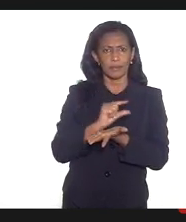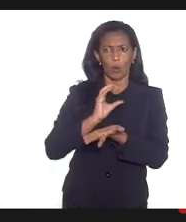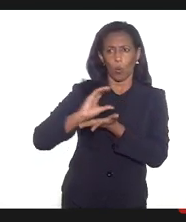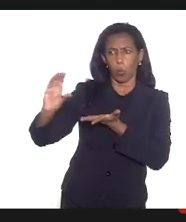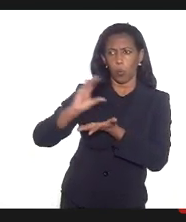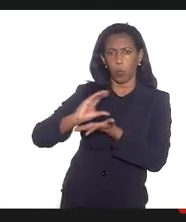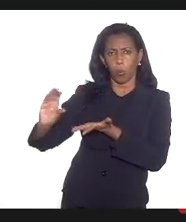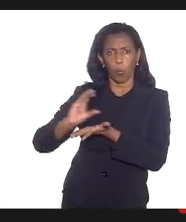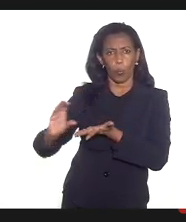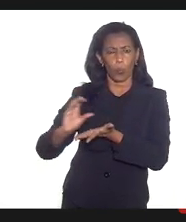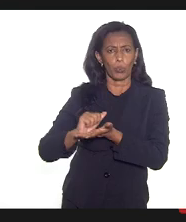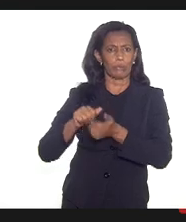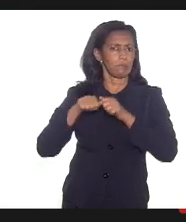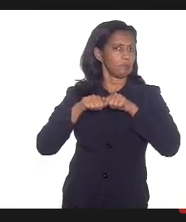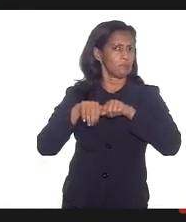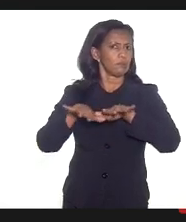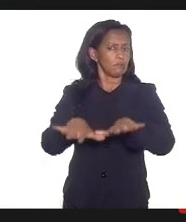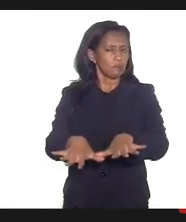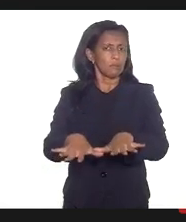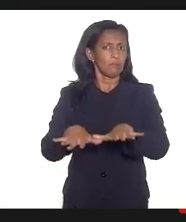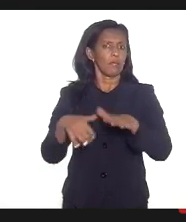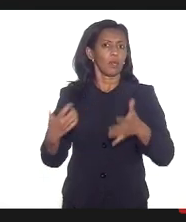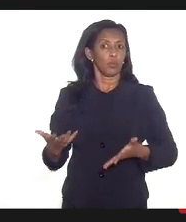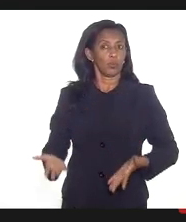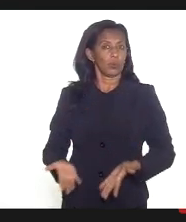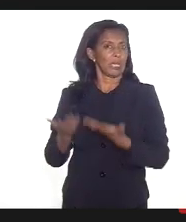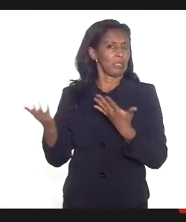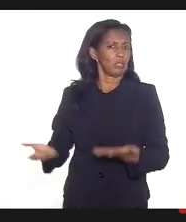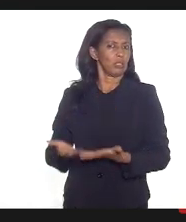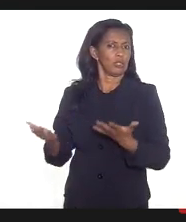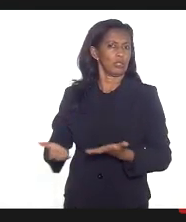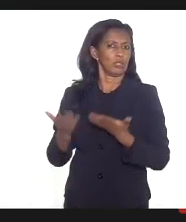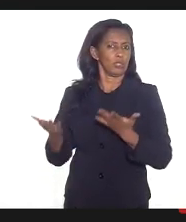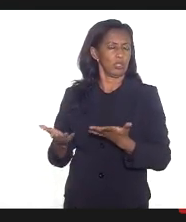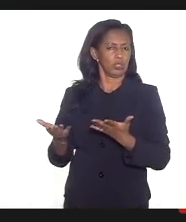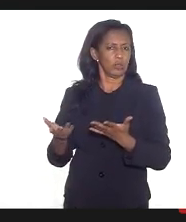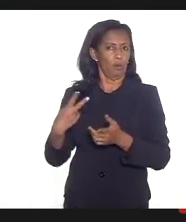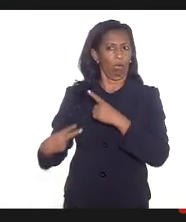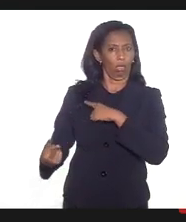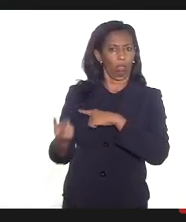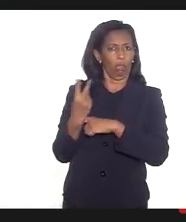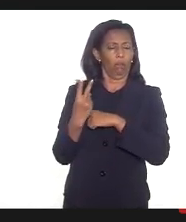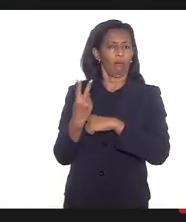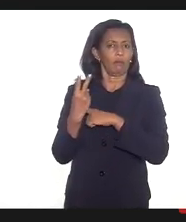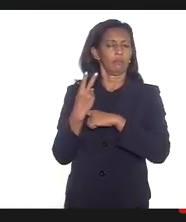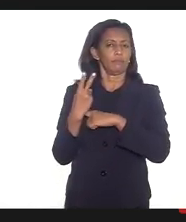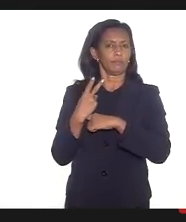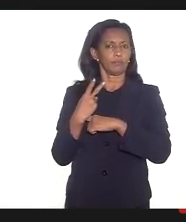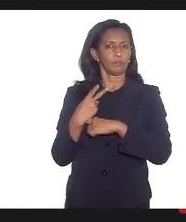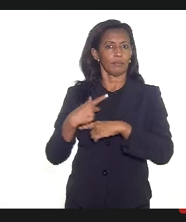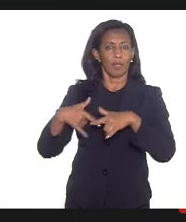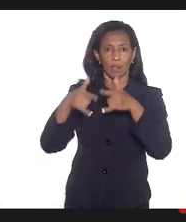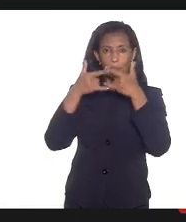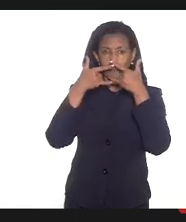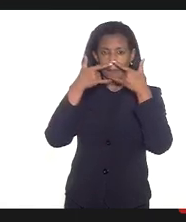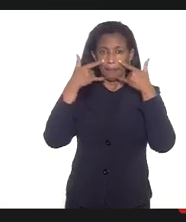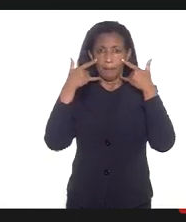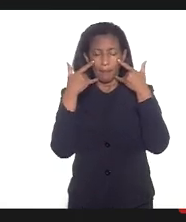investimento nessa pandemia do incentivo à prevenção através da das